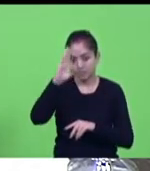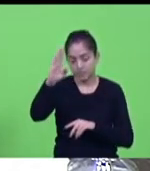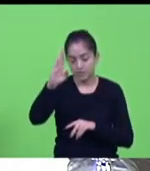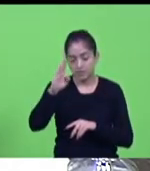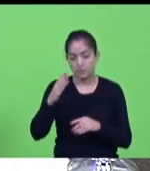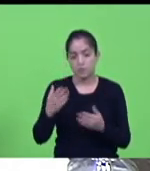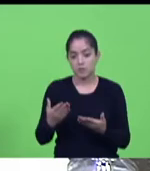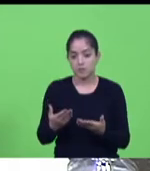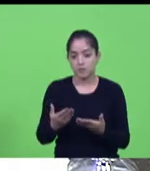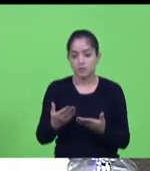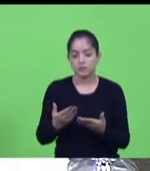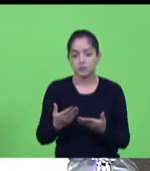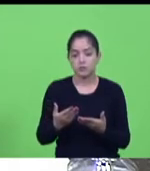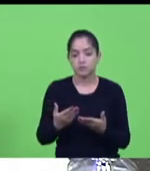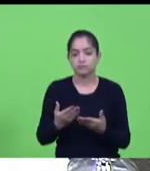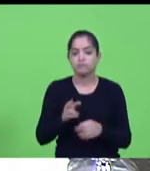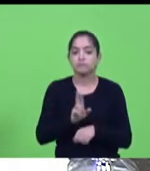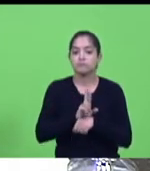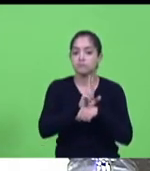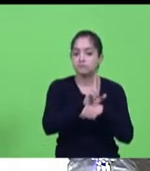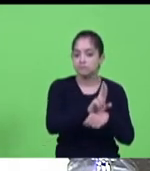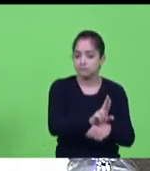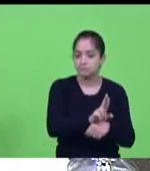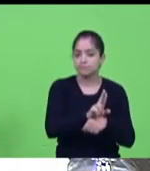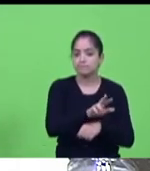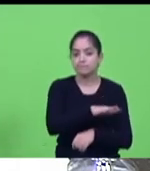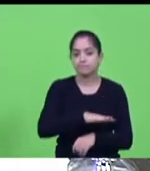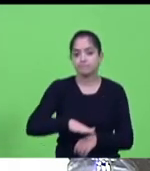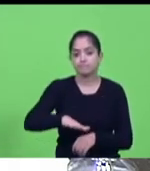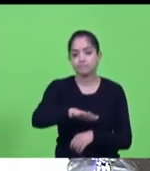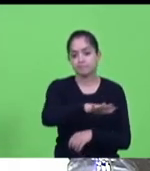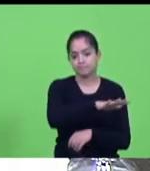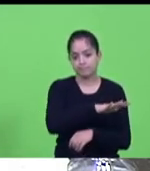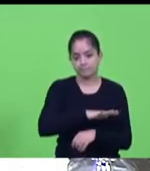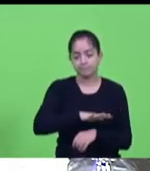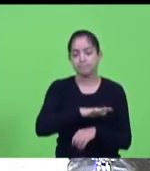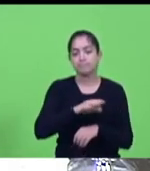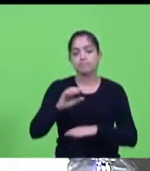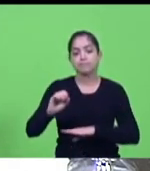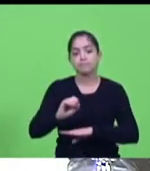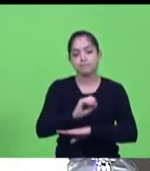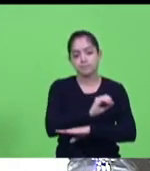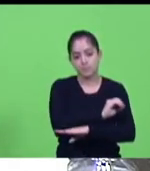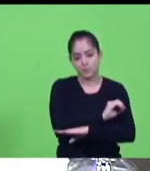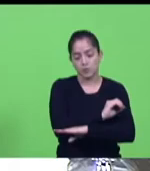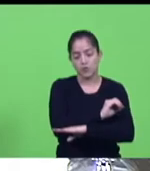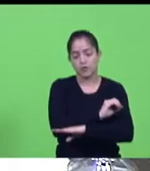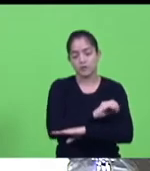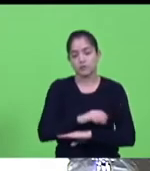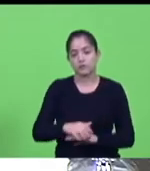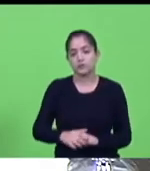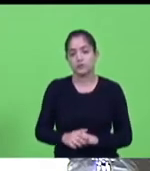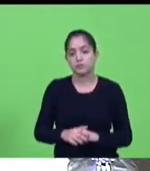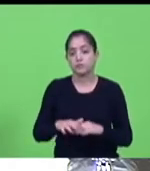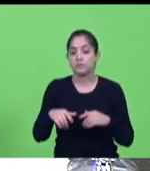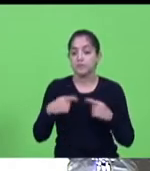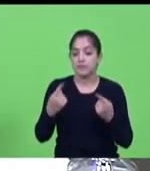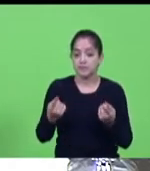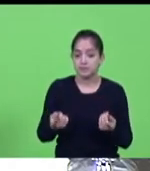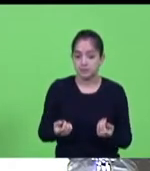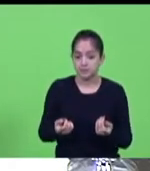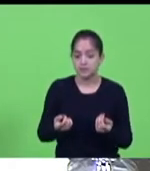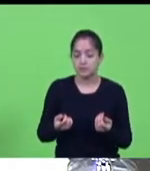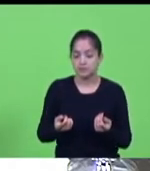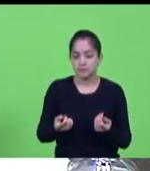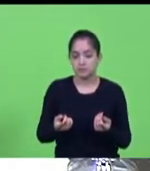aqueles que representam a região, o Grande Oeste de Santa Catarina, mas, além disso, uma boa